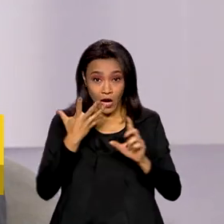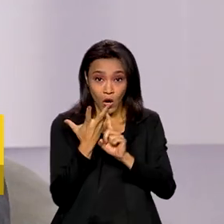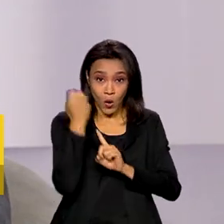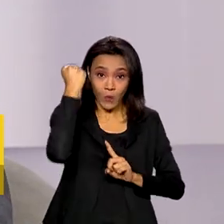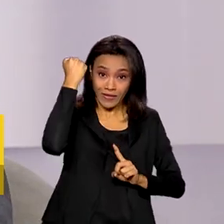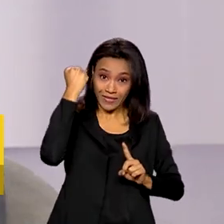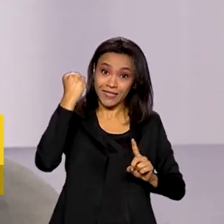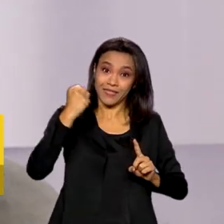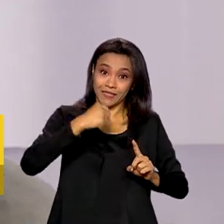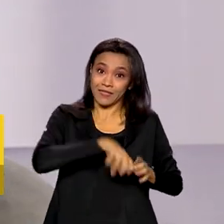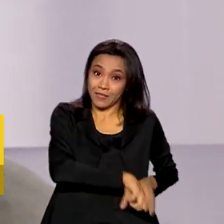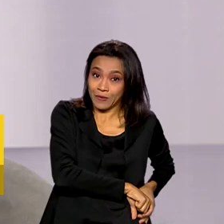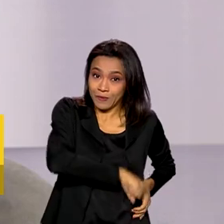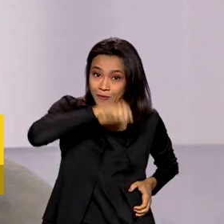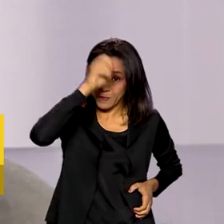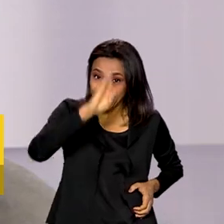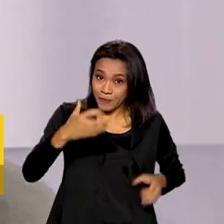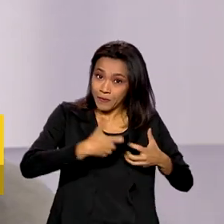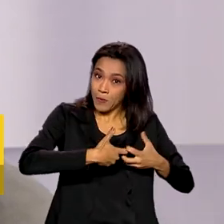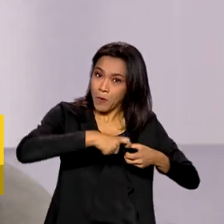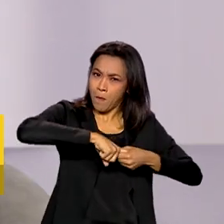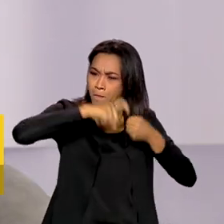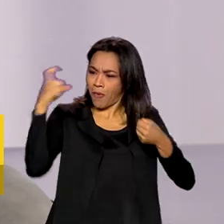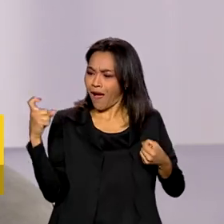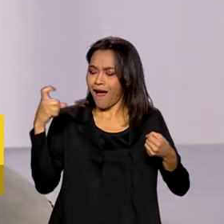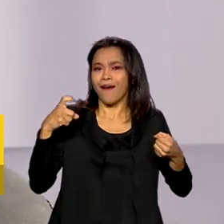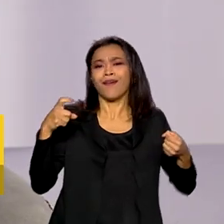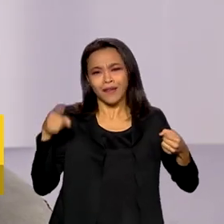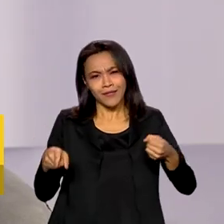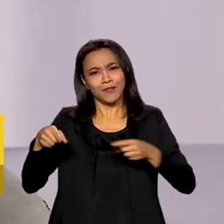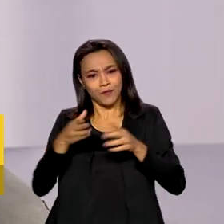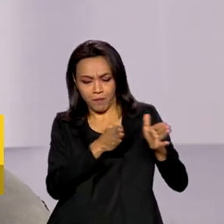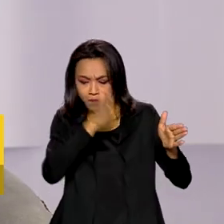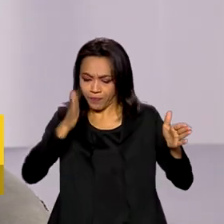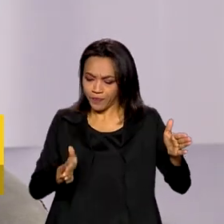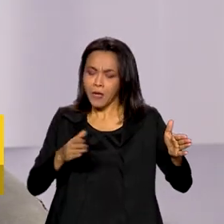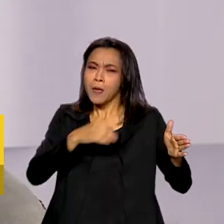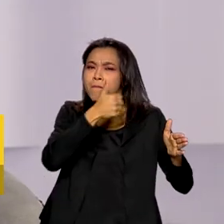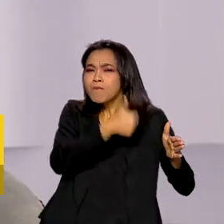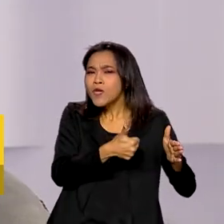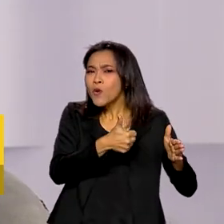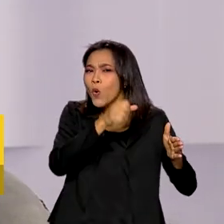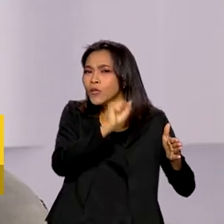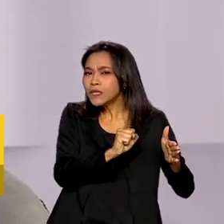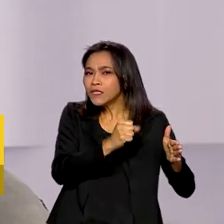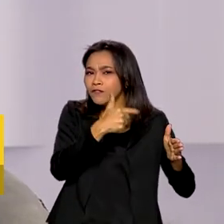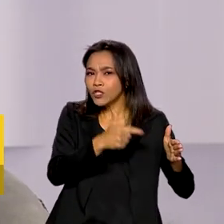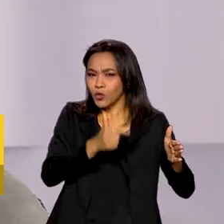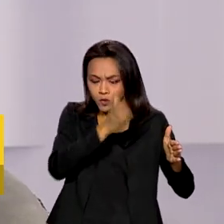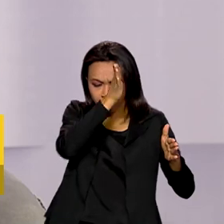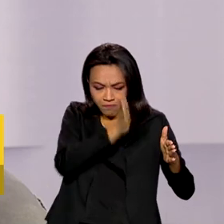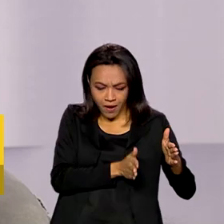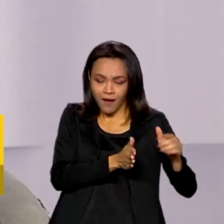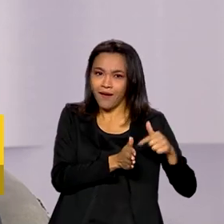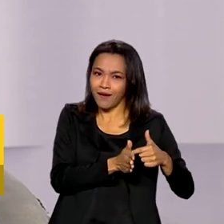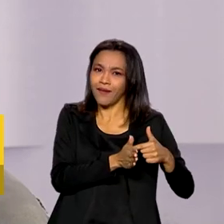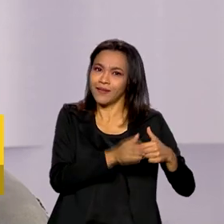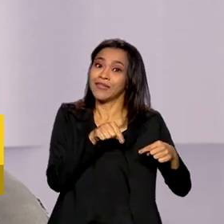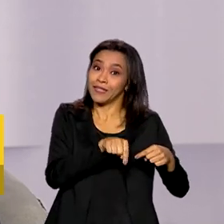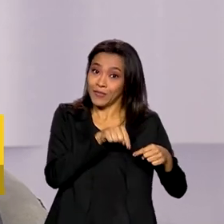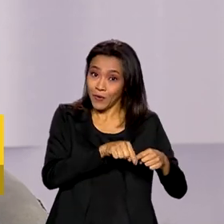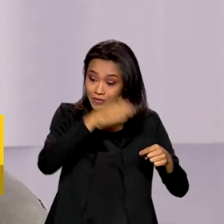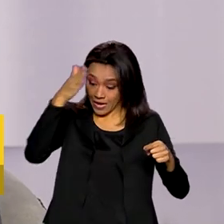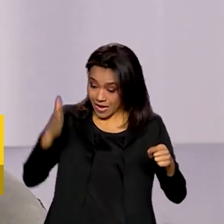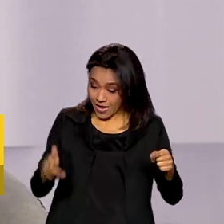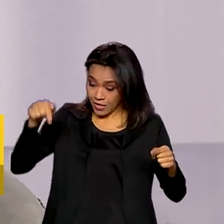mais para frente no tempo. Então, mas o 7 de setembro é sim uma data simbólica. Em 1822, então, nós completamos alguns bicentenários neste